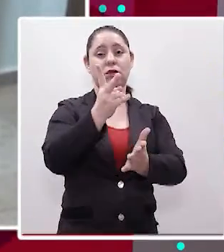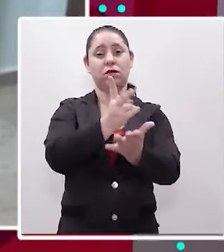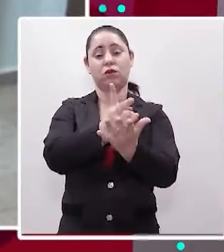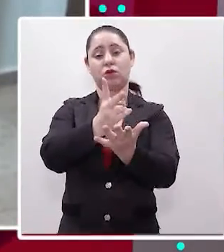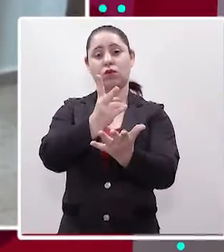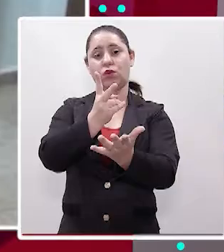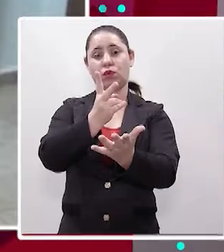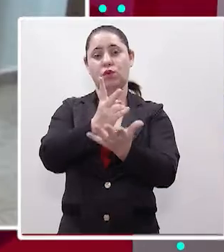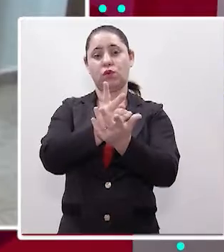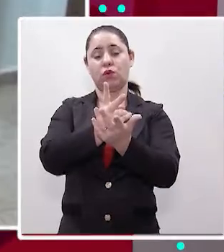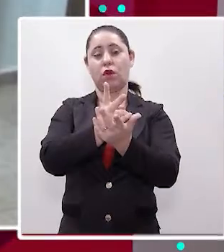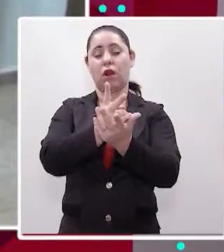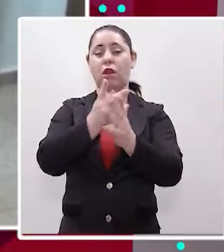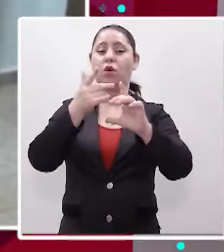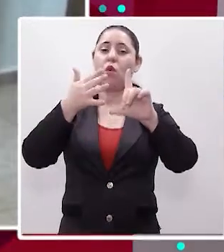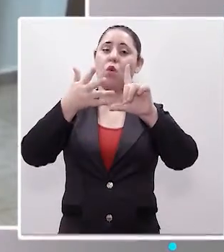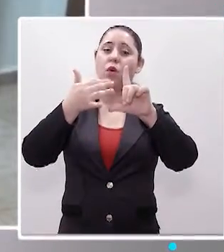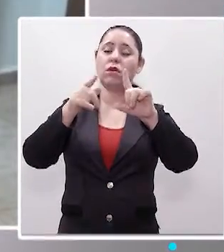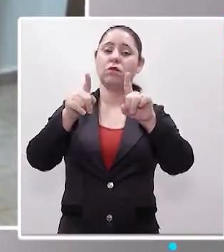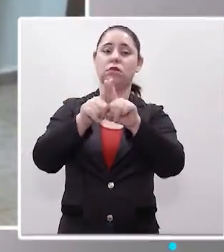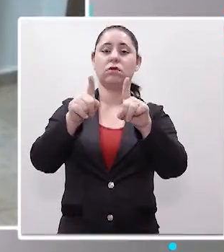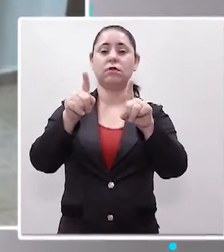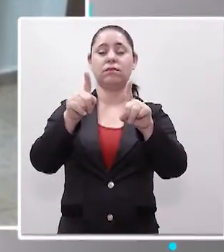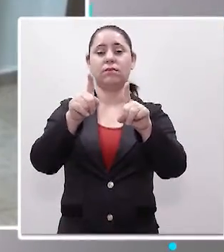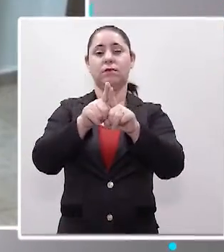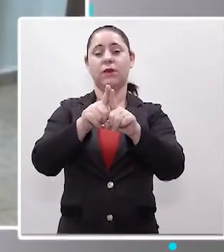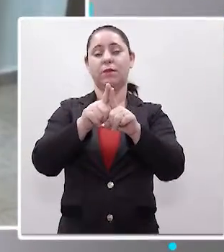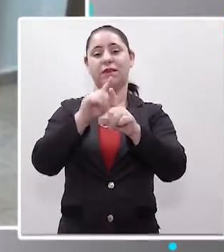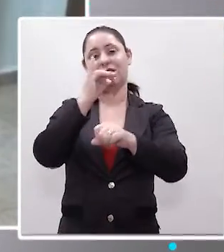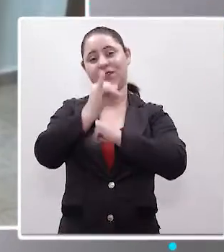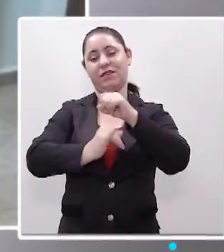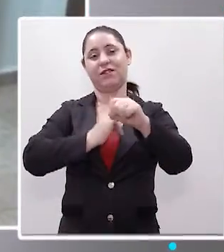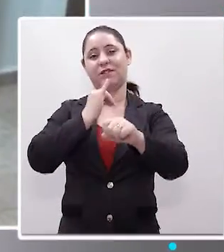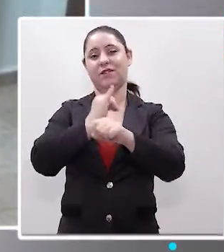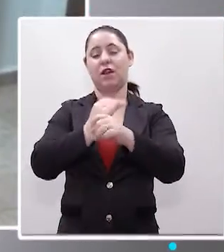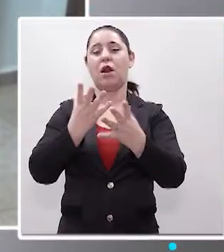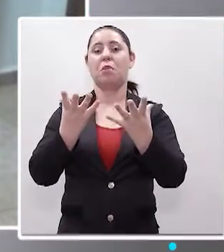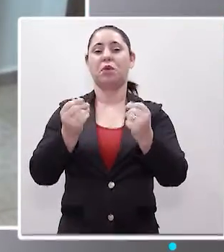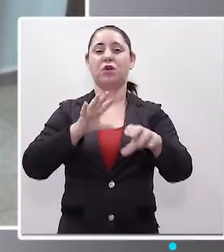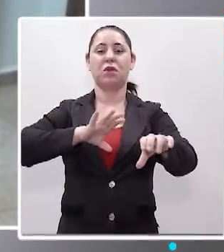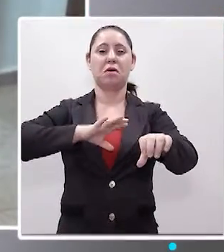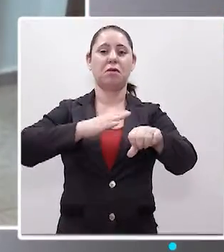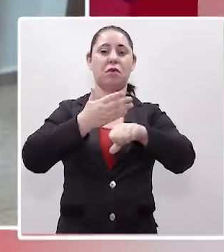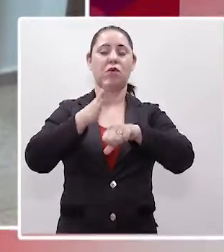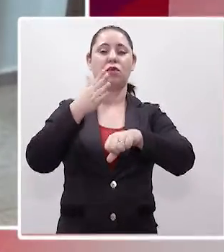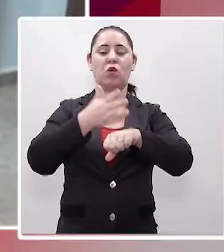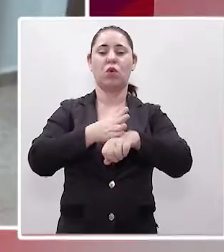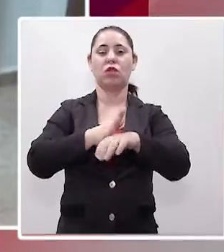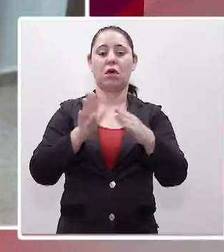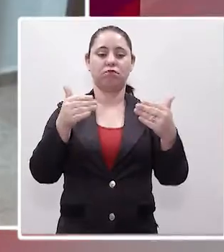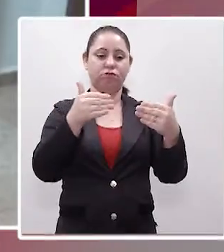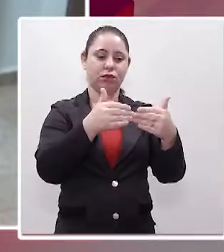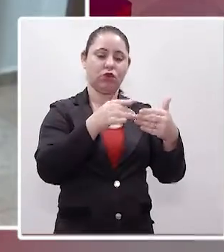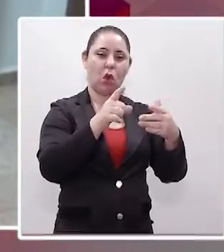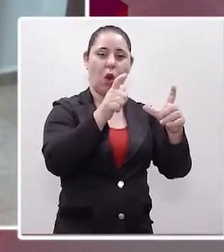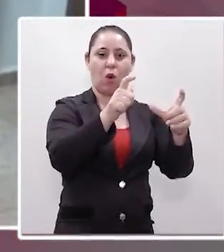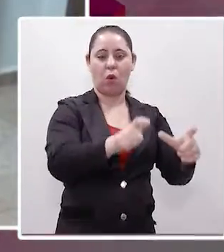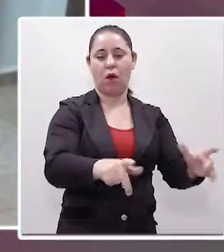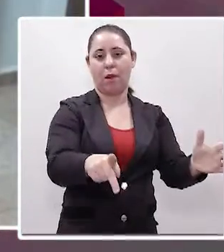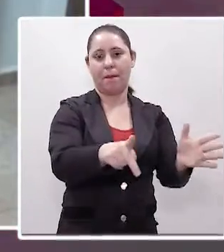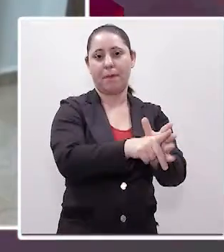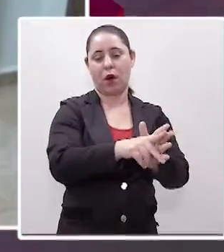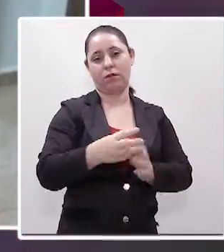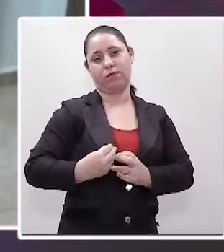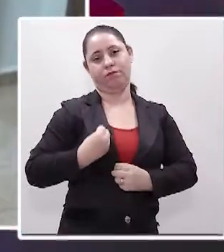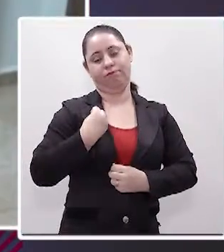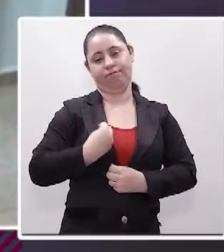a formação continuada online, pelos meios digitais, né? Então, muitas formações eram restritas